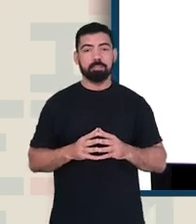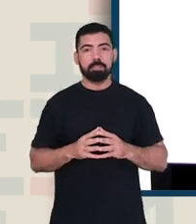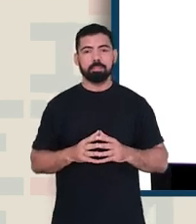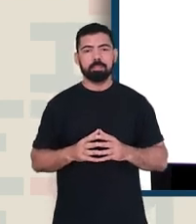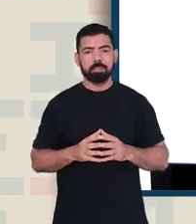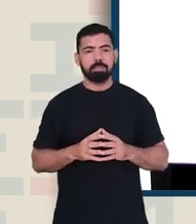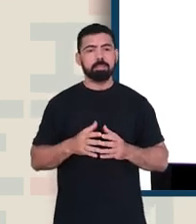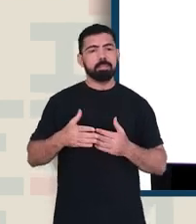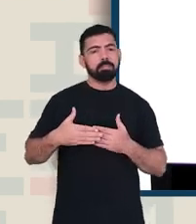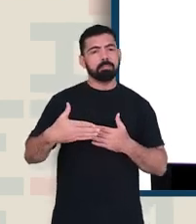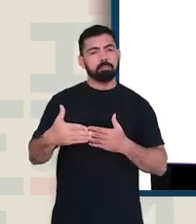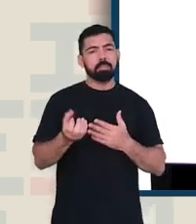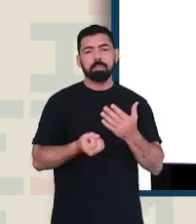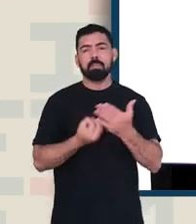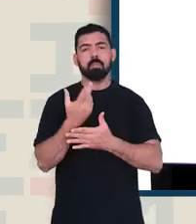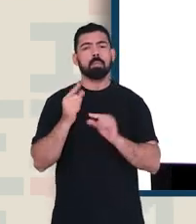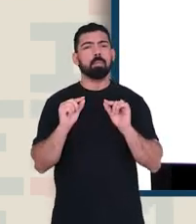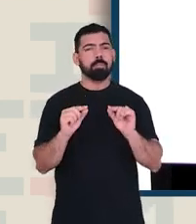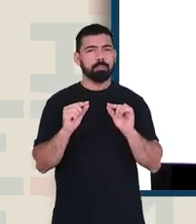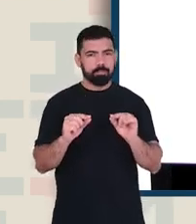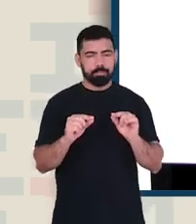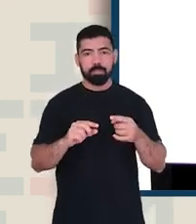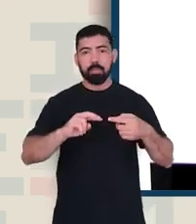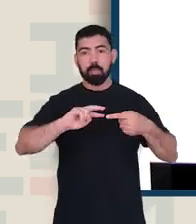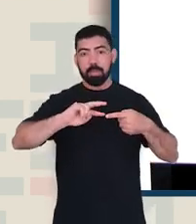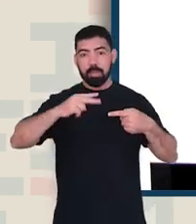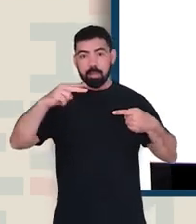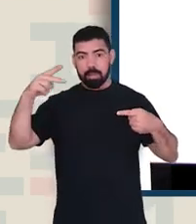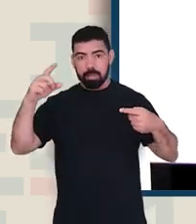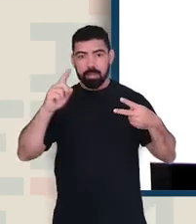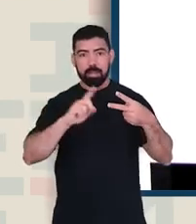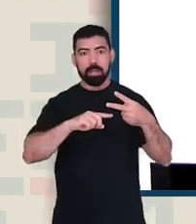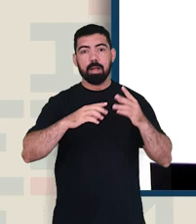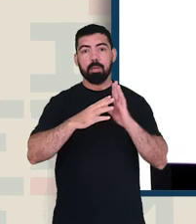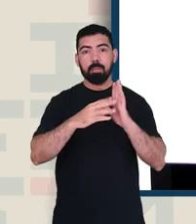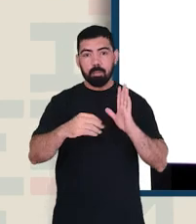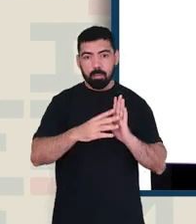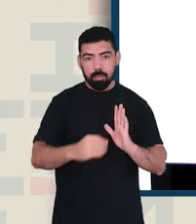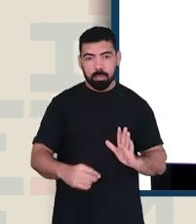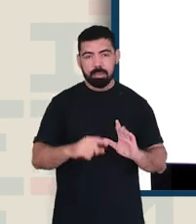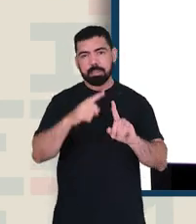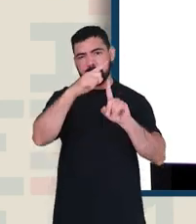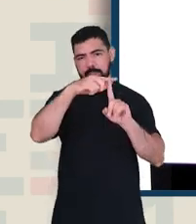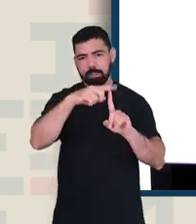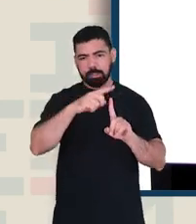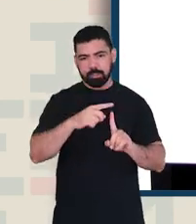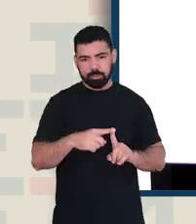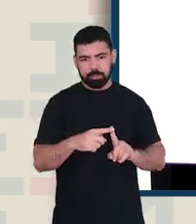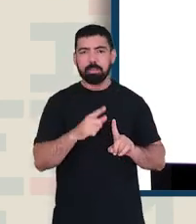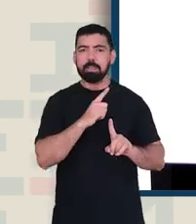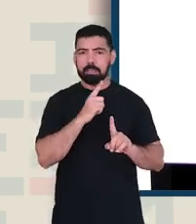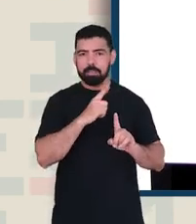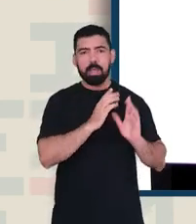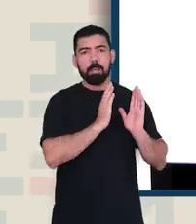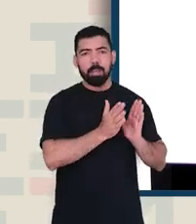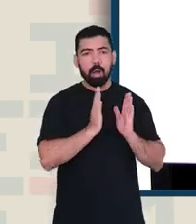se circunscreve a escalas, modos e esse tipo de coisas, ou seja, há uma